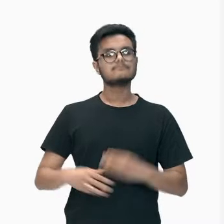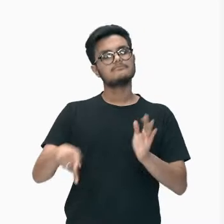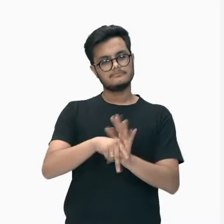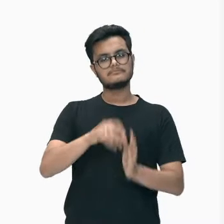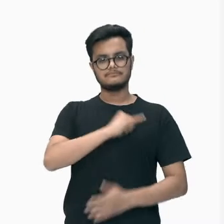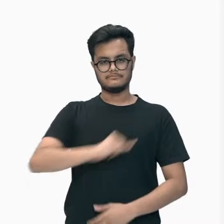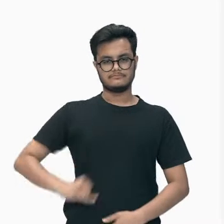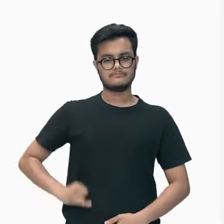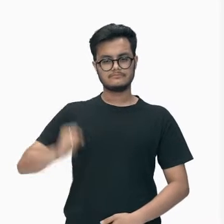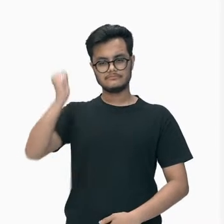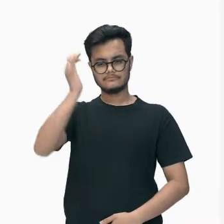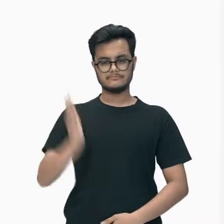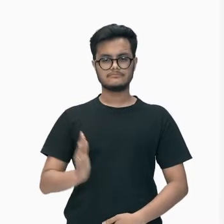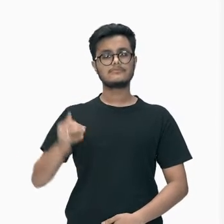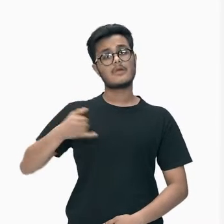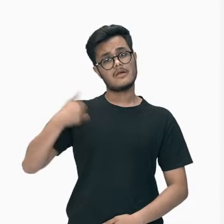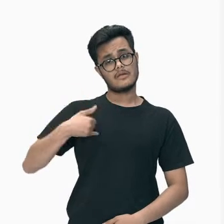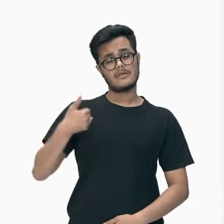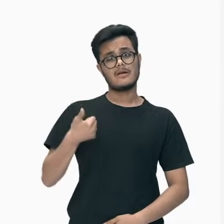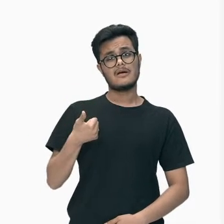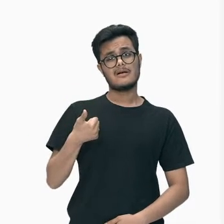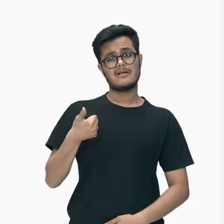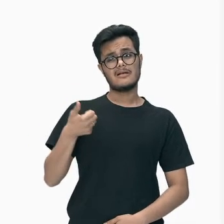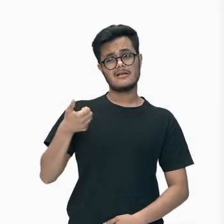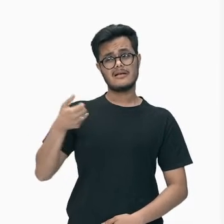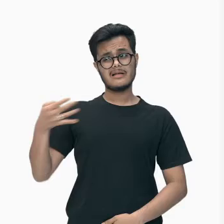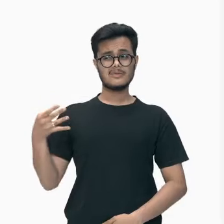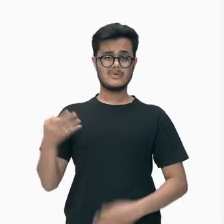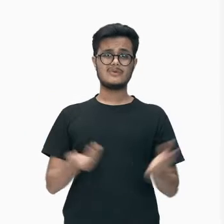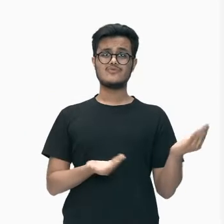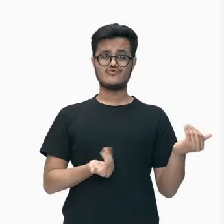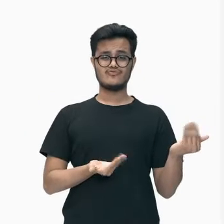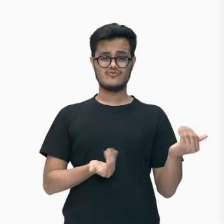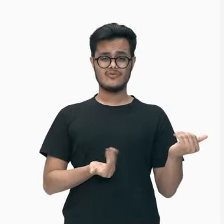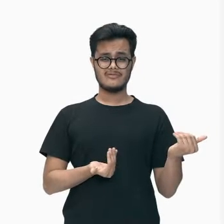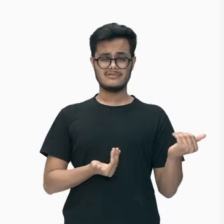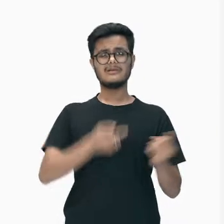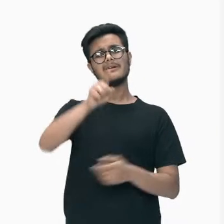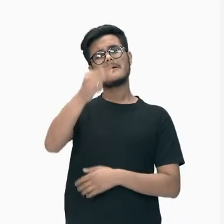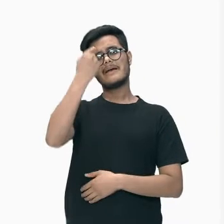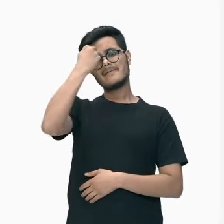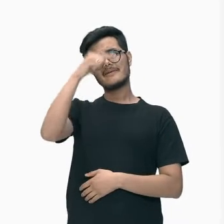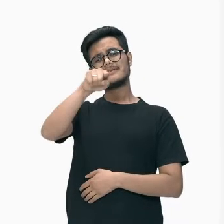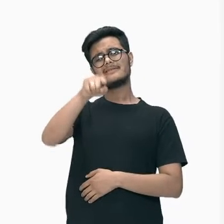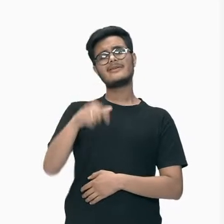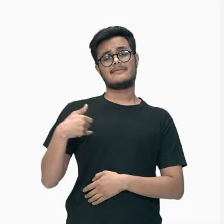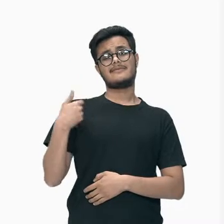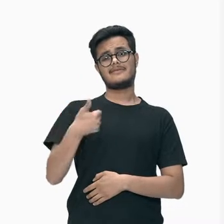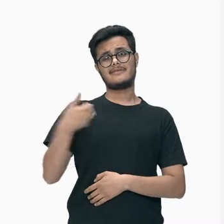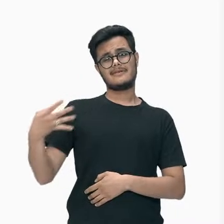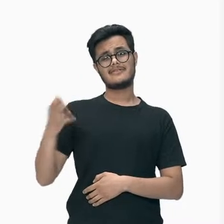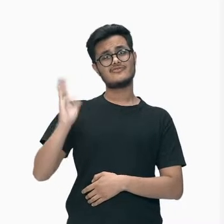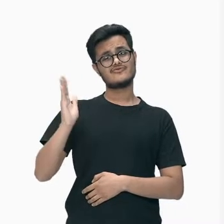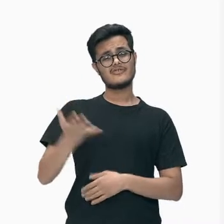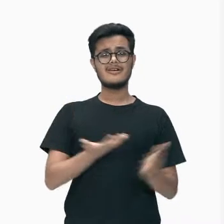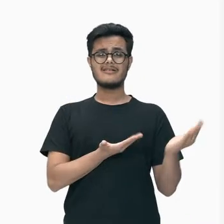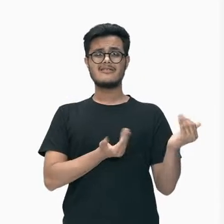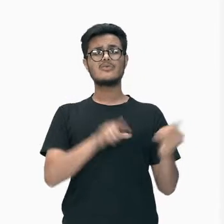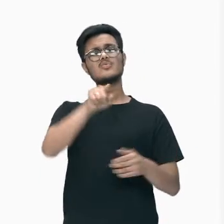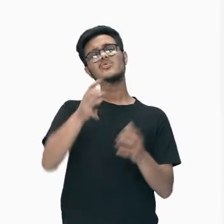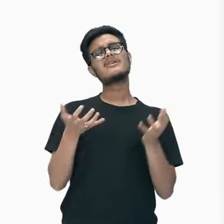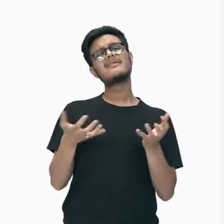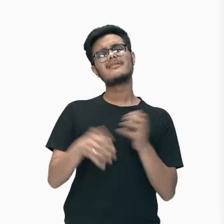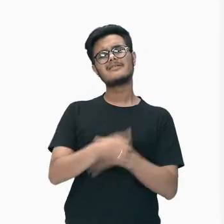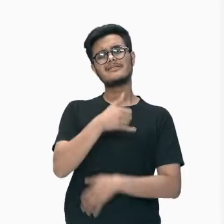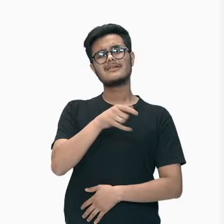Brasil, era apenas um adolescente com 14 anos de idade. Imagine vocês, né, com 14 anos, o que você quer?